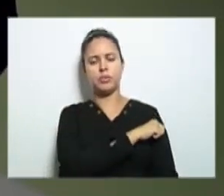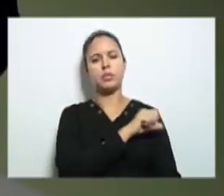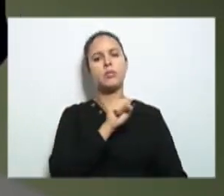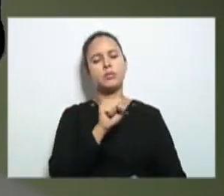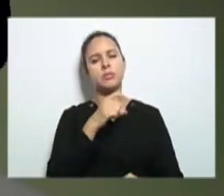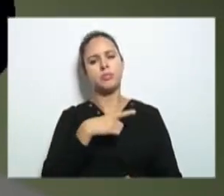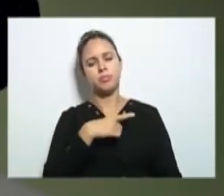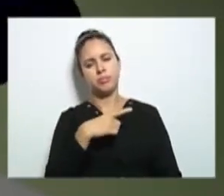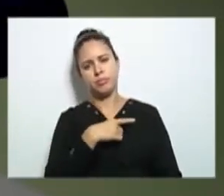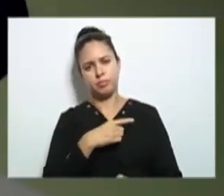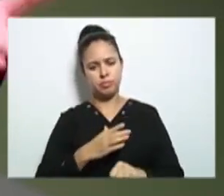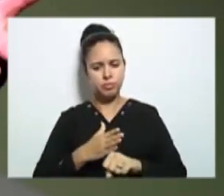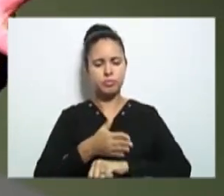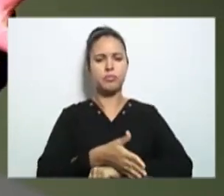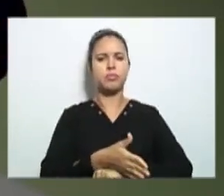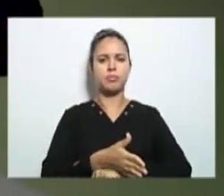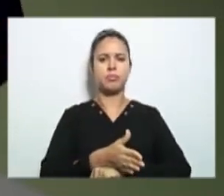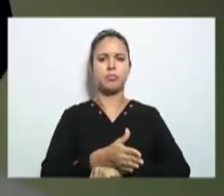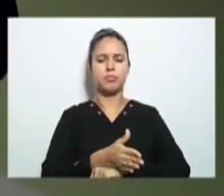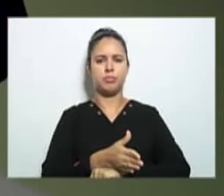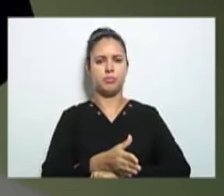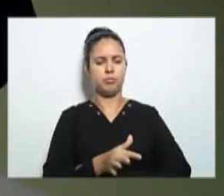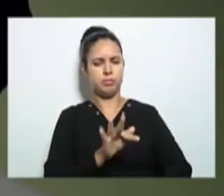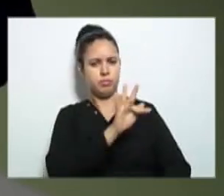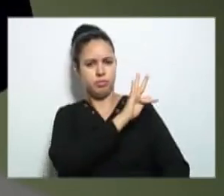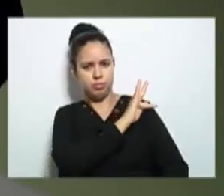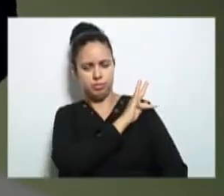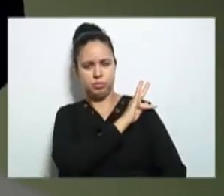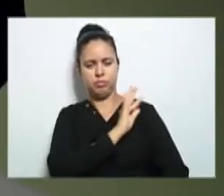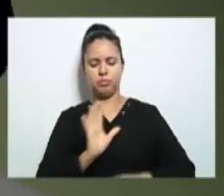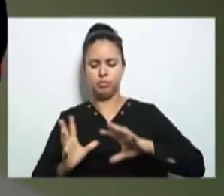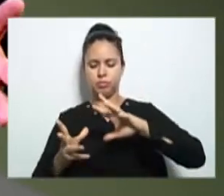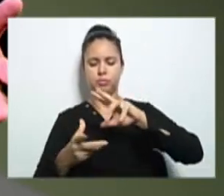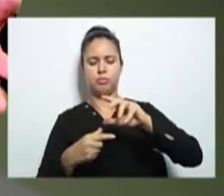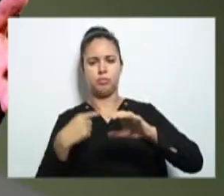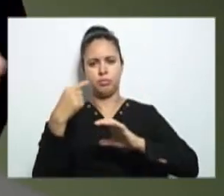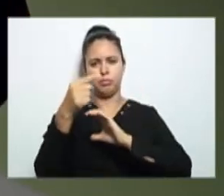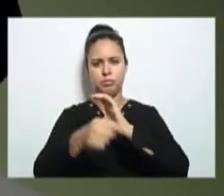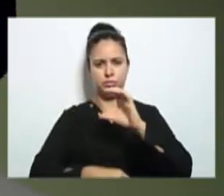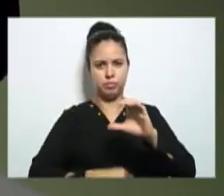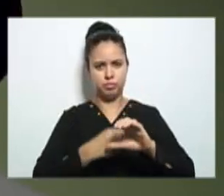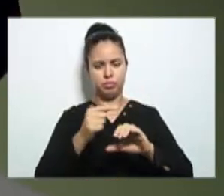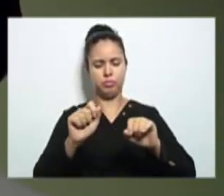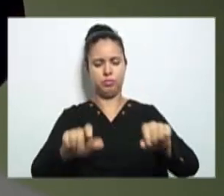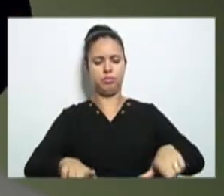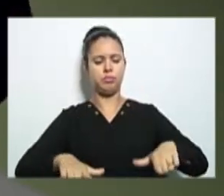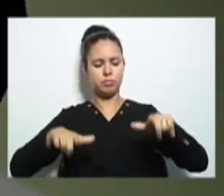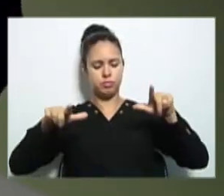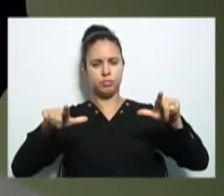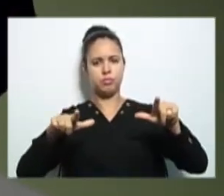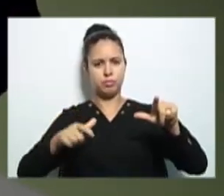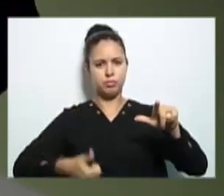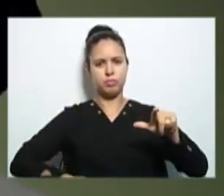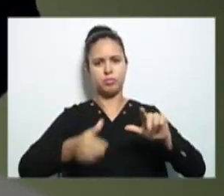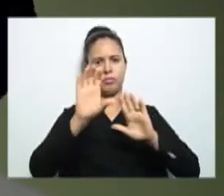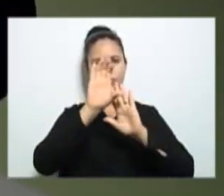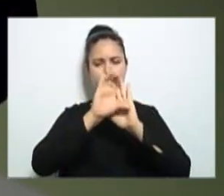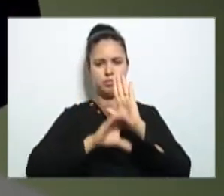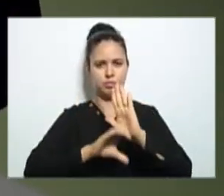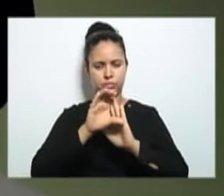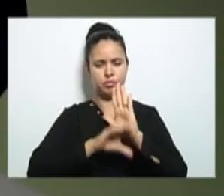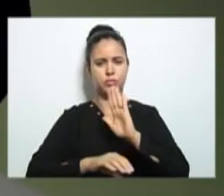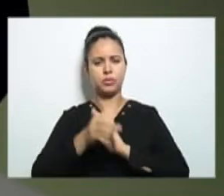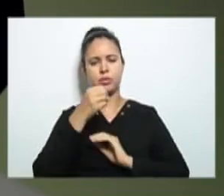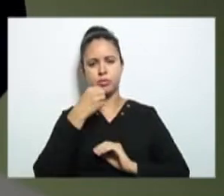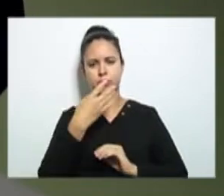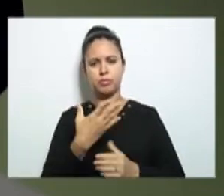acesso a universidades do mundo inteiro e garantir a sua certificação e, claro, melhorar o seu currículo. Bons estudos e